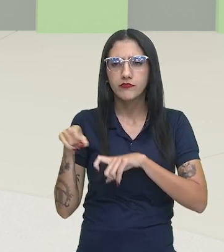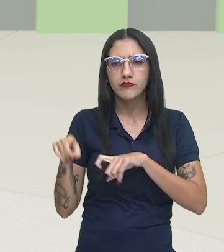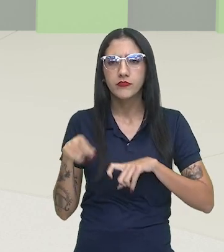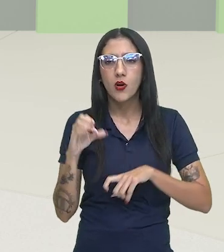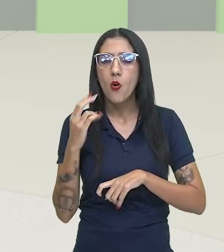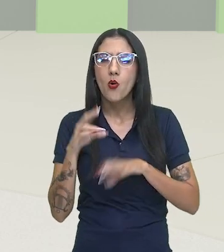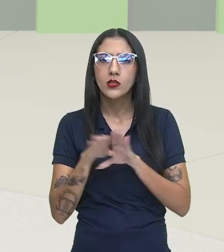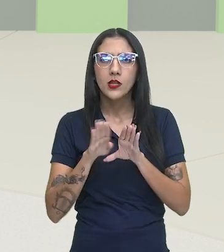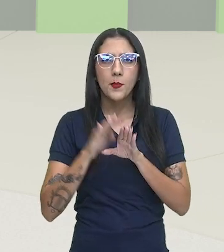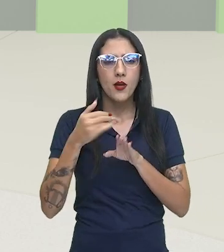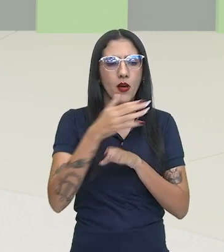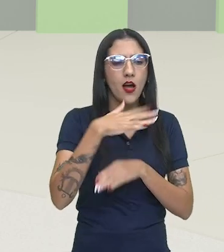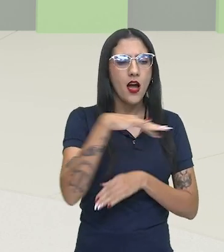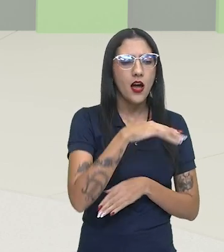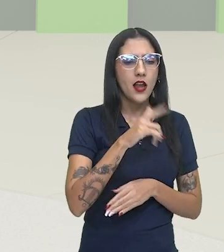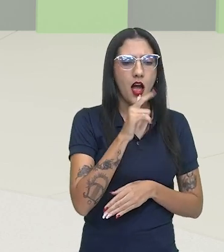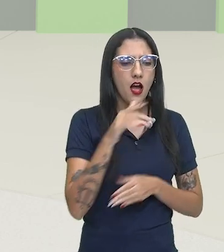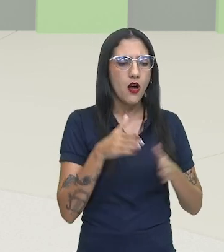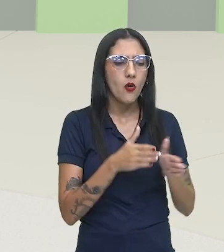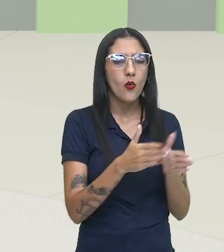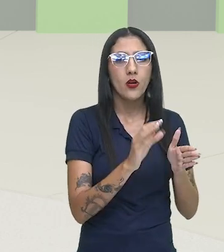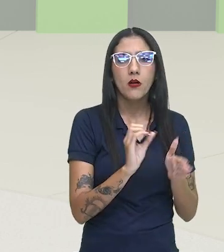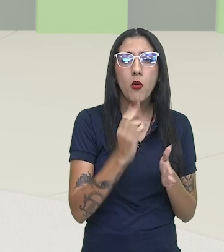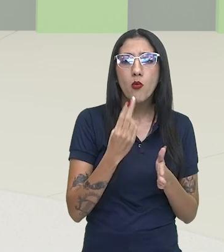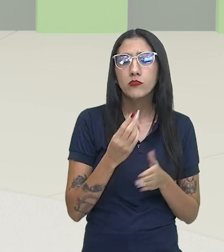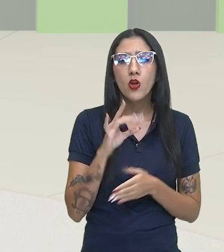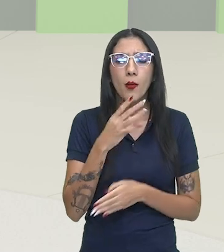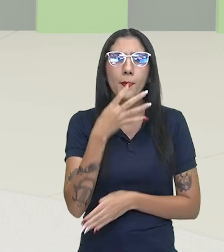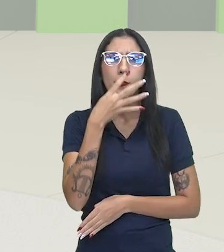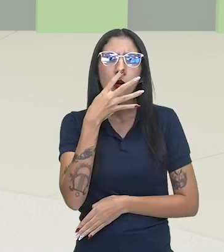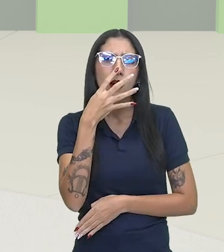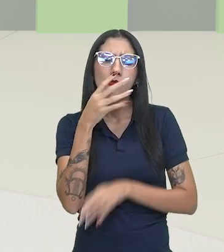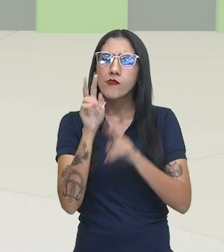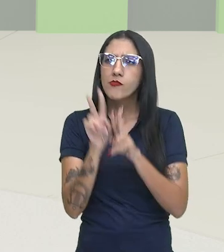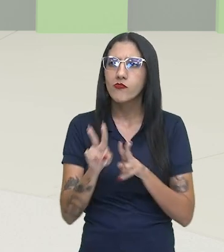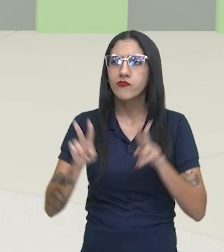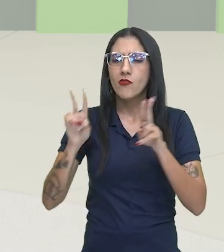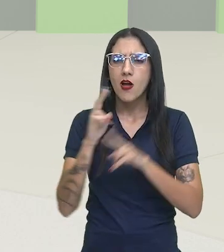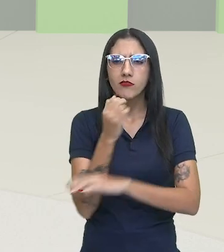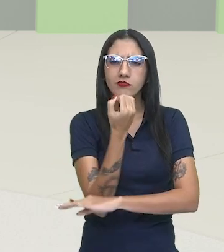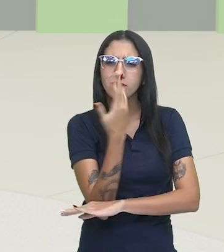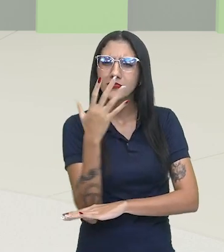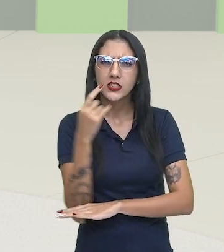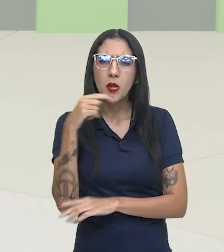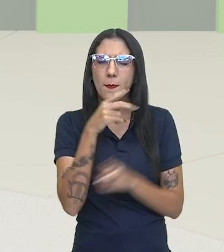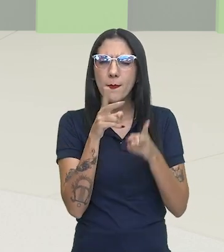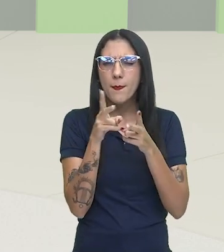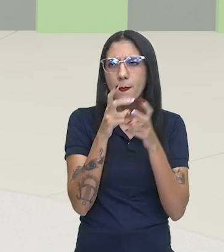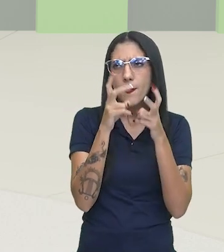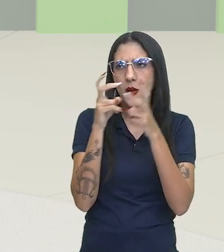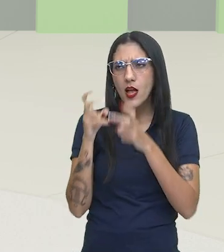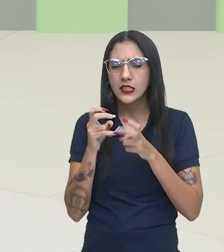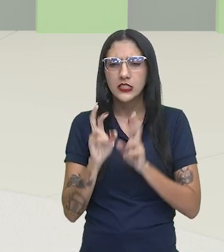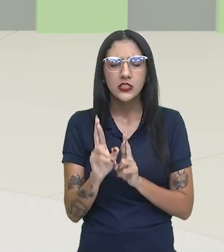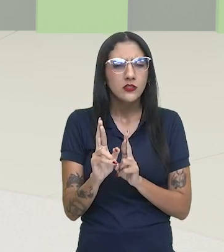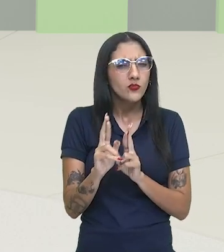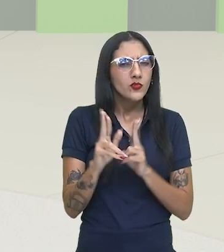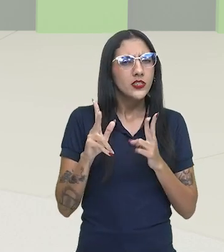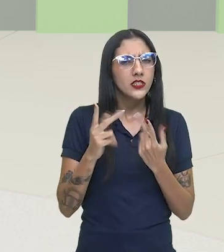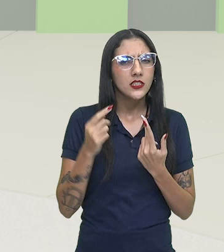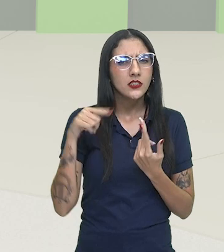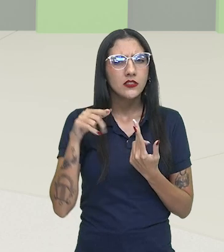vou tomar banho no rio, ou que eu olho a paisagem e percebo que algo está diferente e quero saber